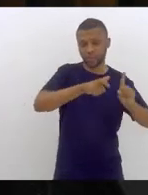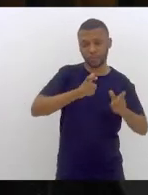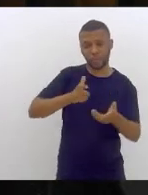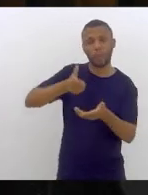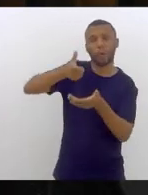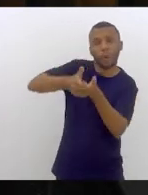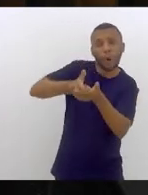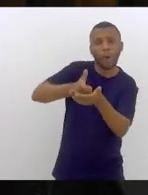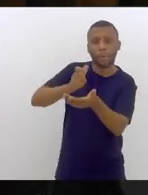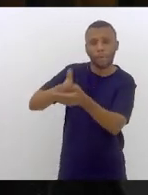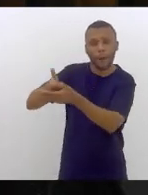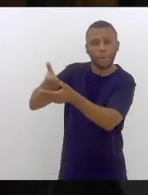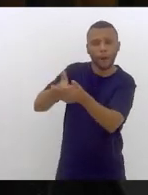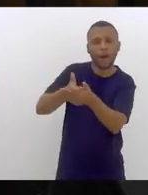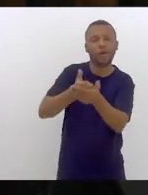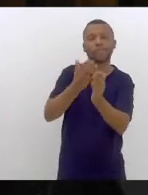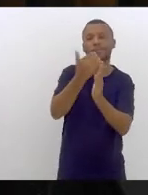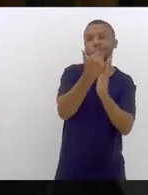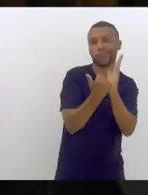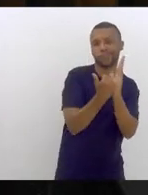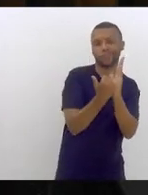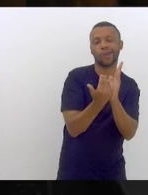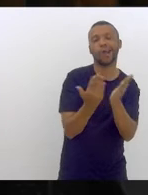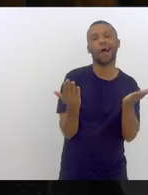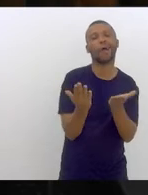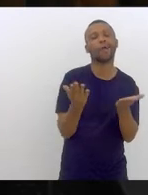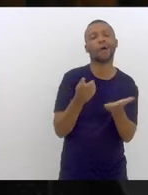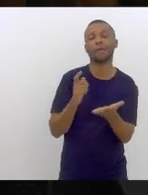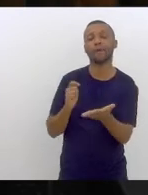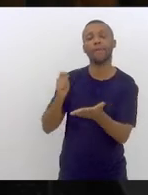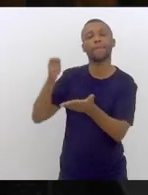vai pagar mais 11 pontos